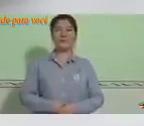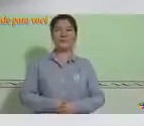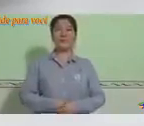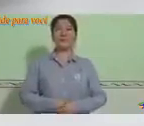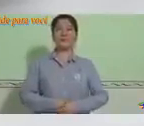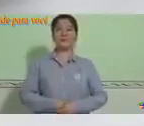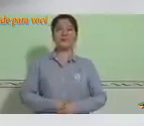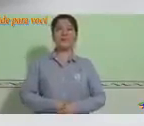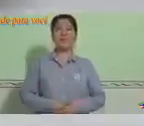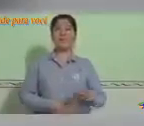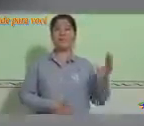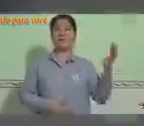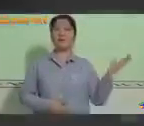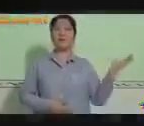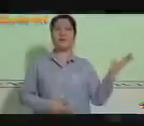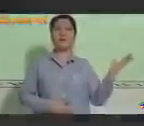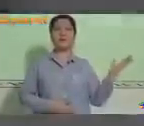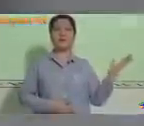no menisco.